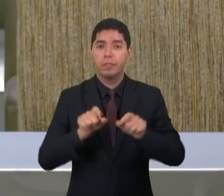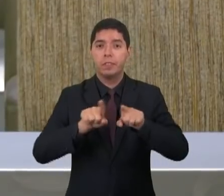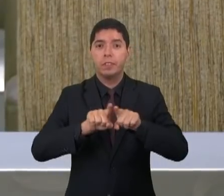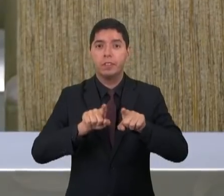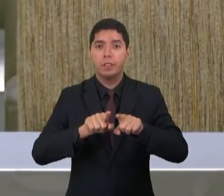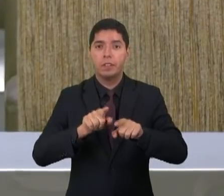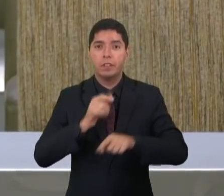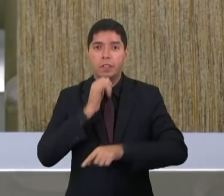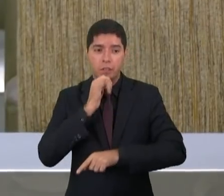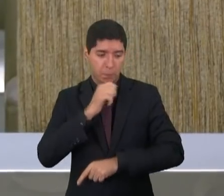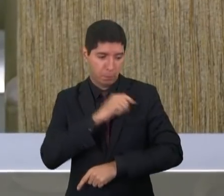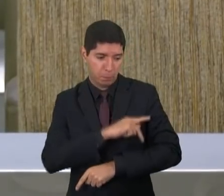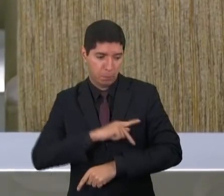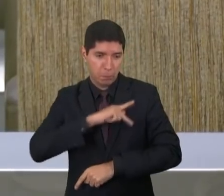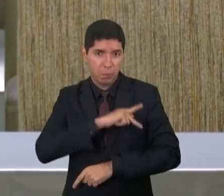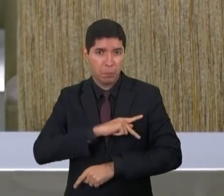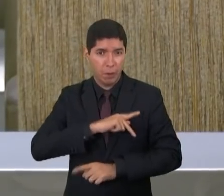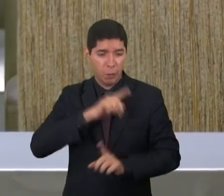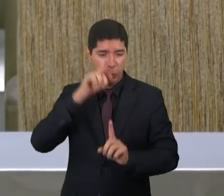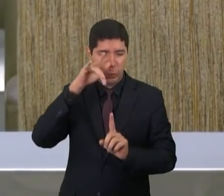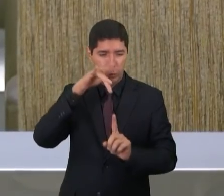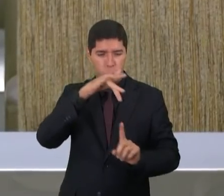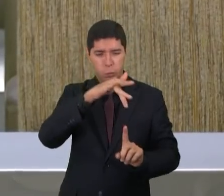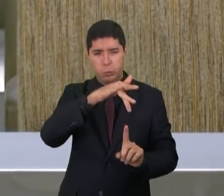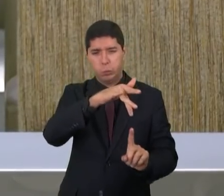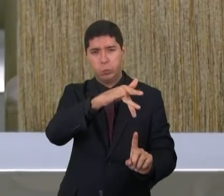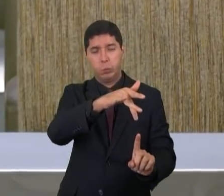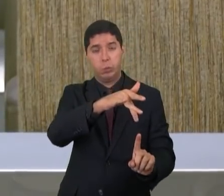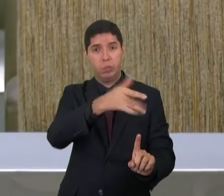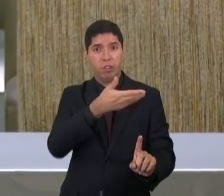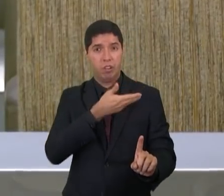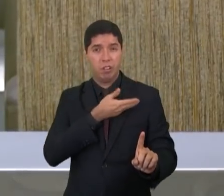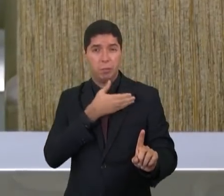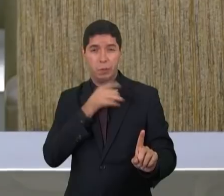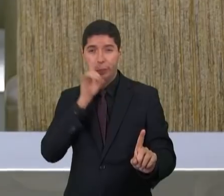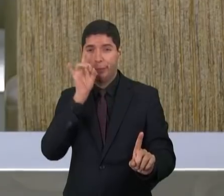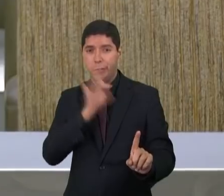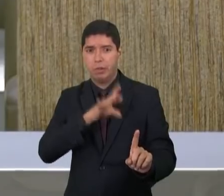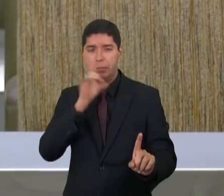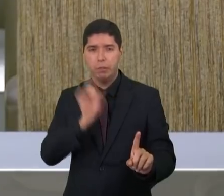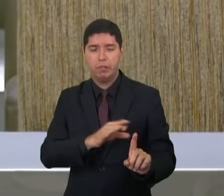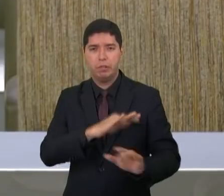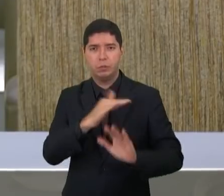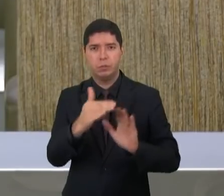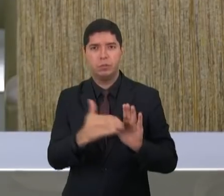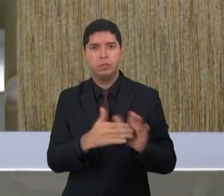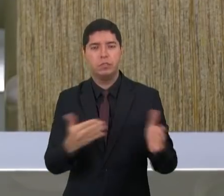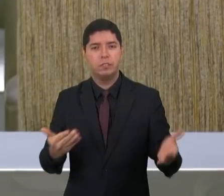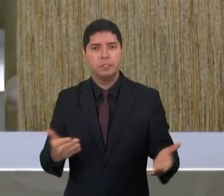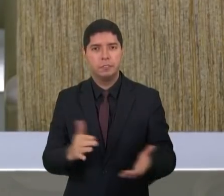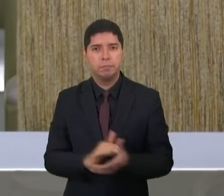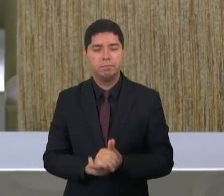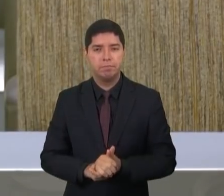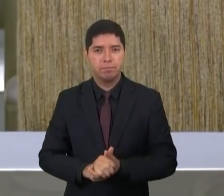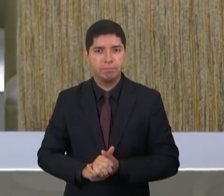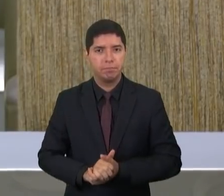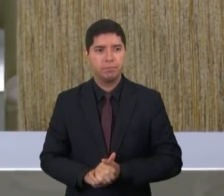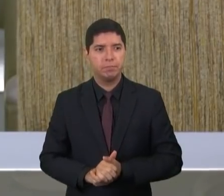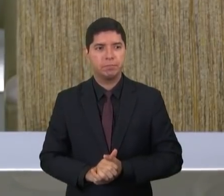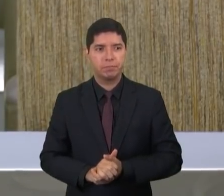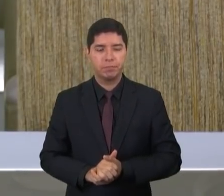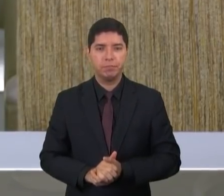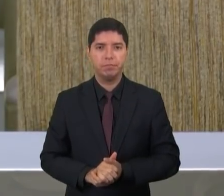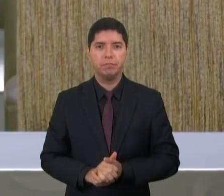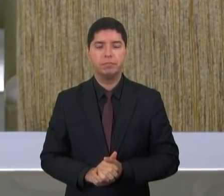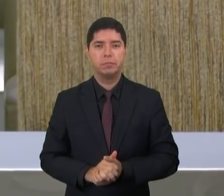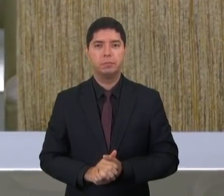Paulo, ele foi abandonado pelos seus companheiros, pelos seus amigos, por aqueles que